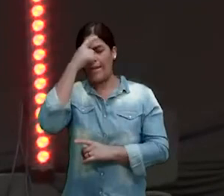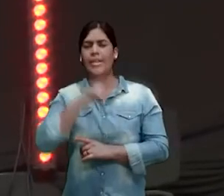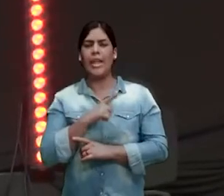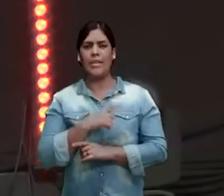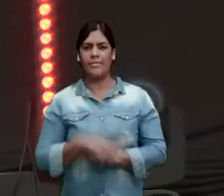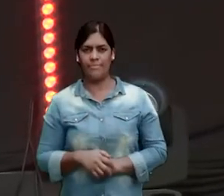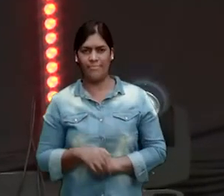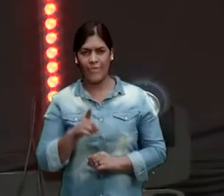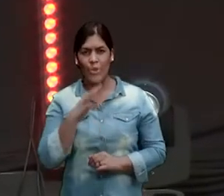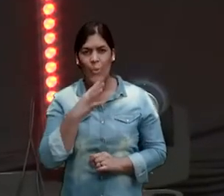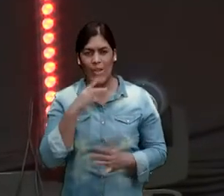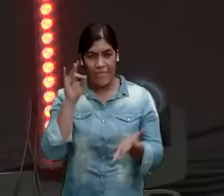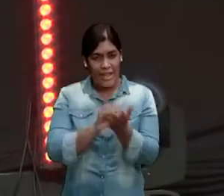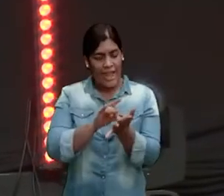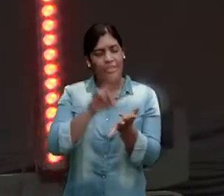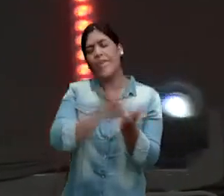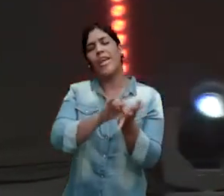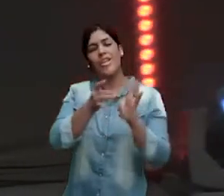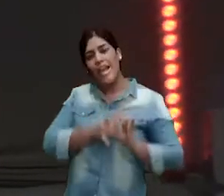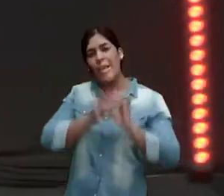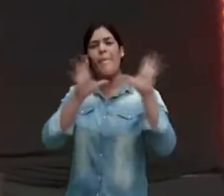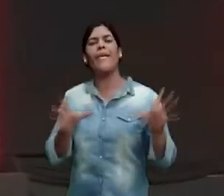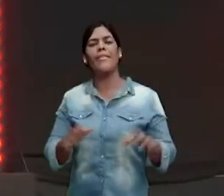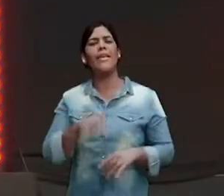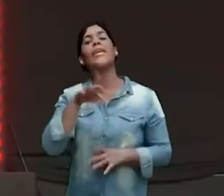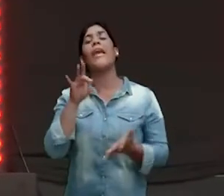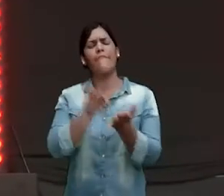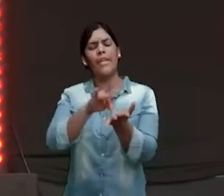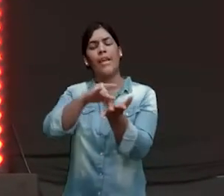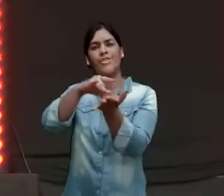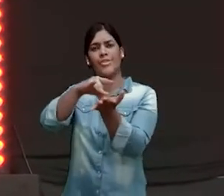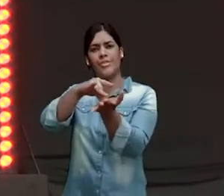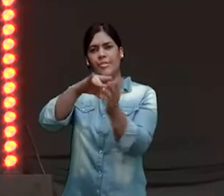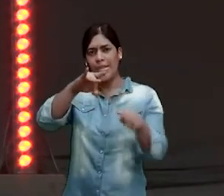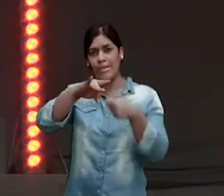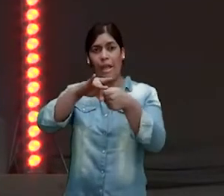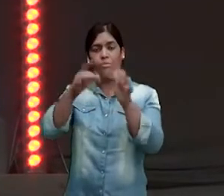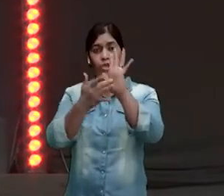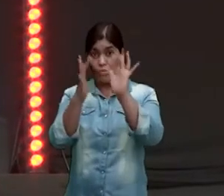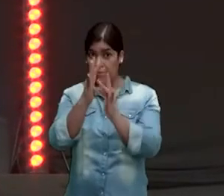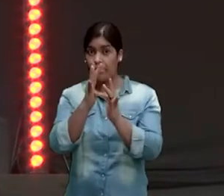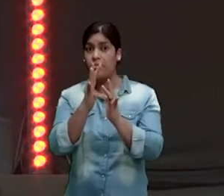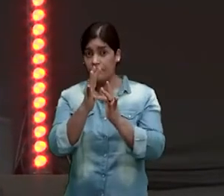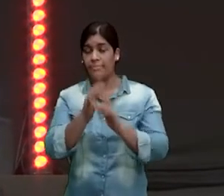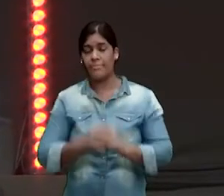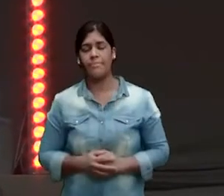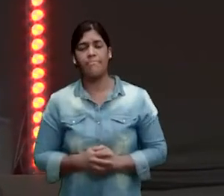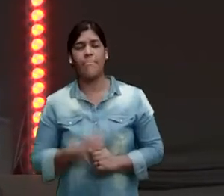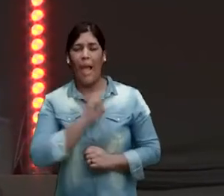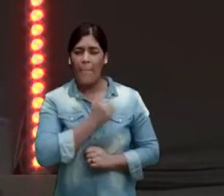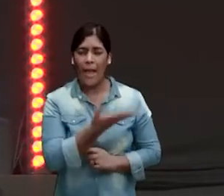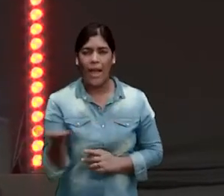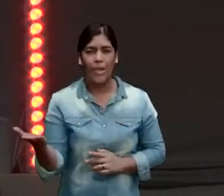vos libertará o nome da Verdade qual é a Jesus meus amados e